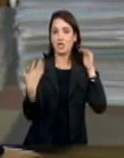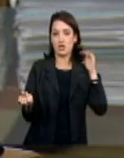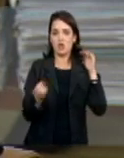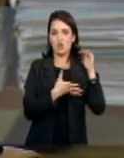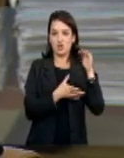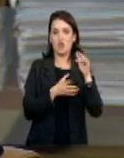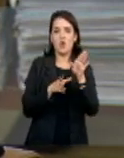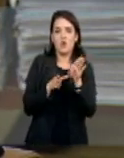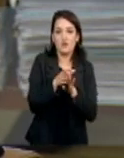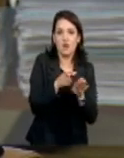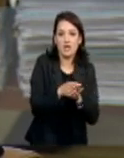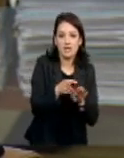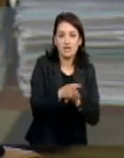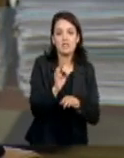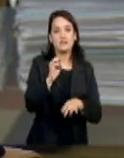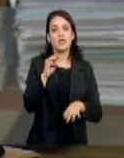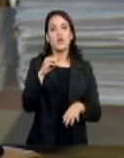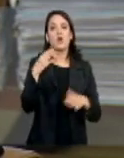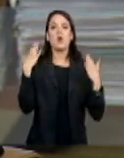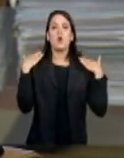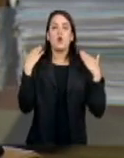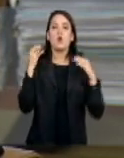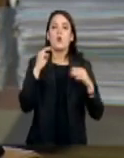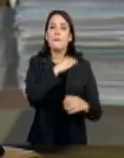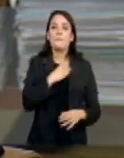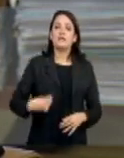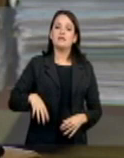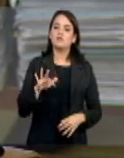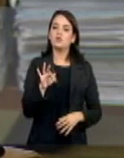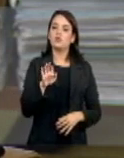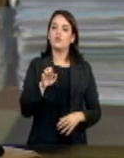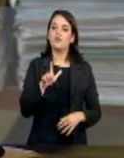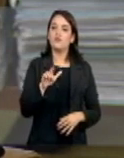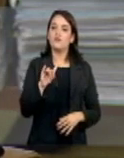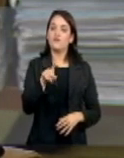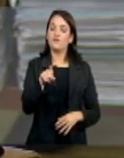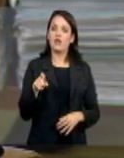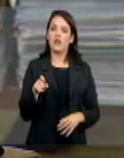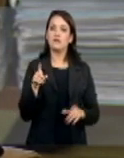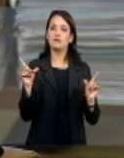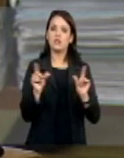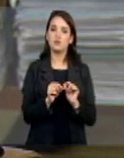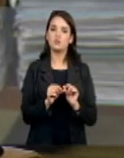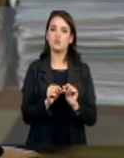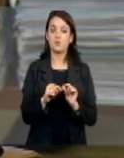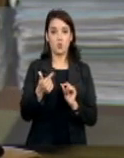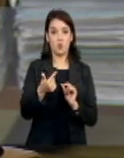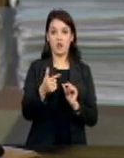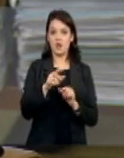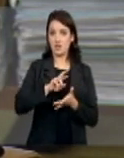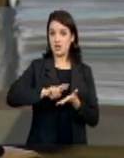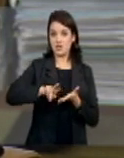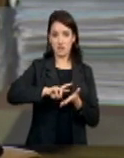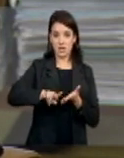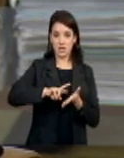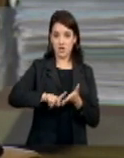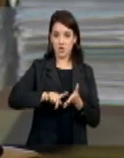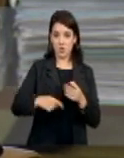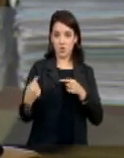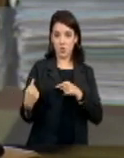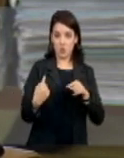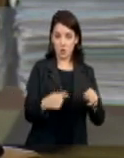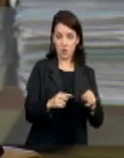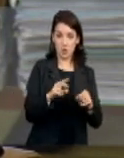eminente ministro félix fischer assim resumiu aspas não constitui ofensa ao princípio da reserva de jurisdição